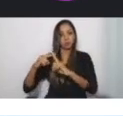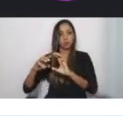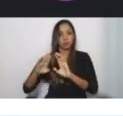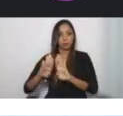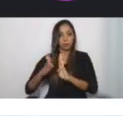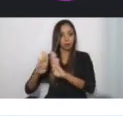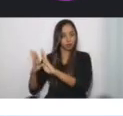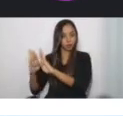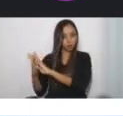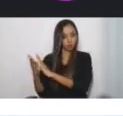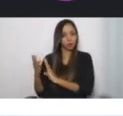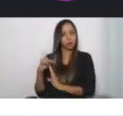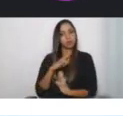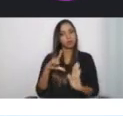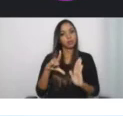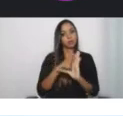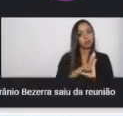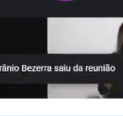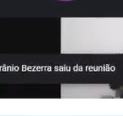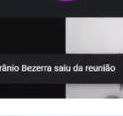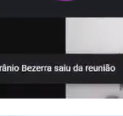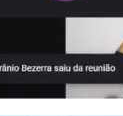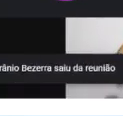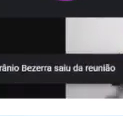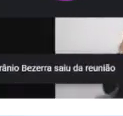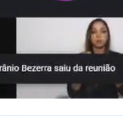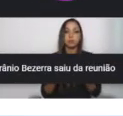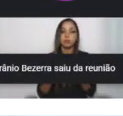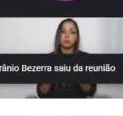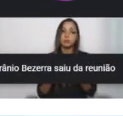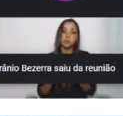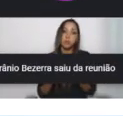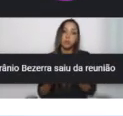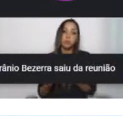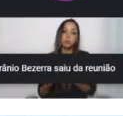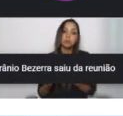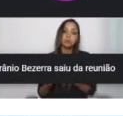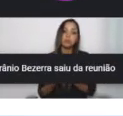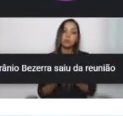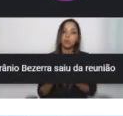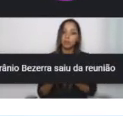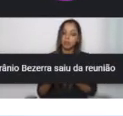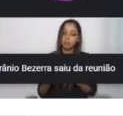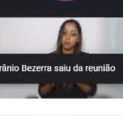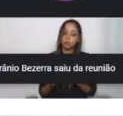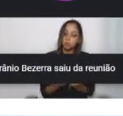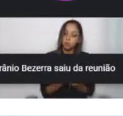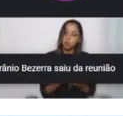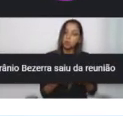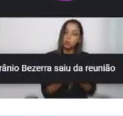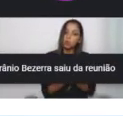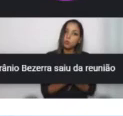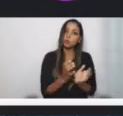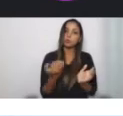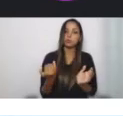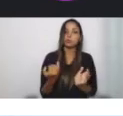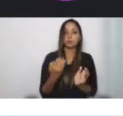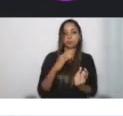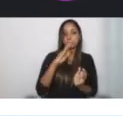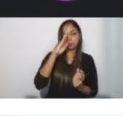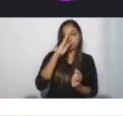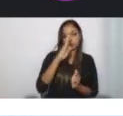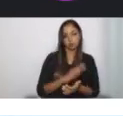colocar como linha de prioridade. Lembrando que nos decretos municipais, antes da necessidade desse alinhamento com o decreto estadual.